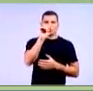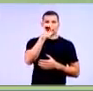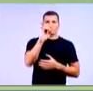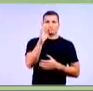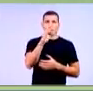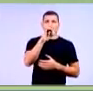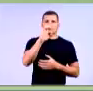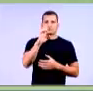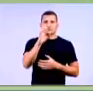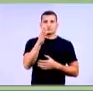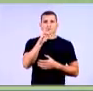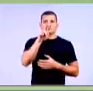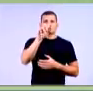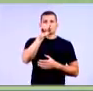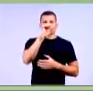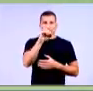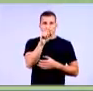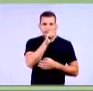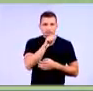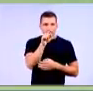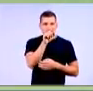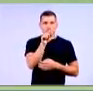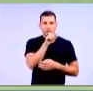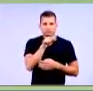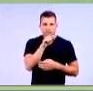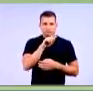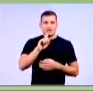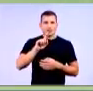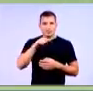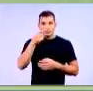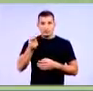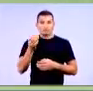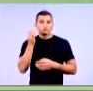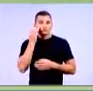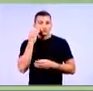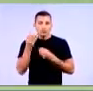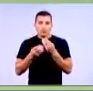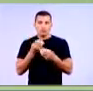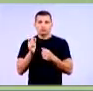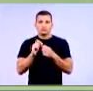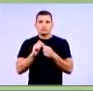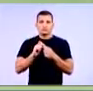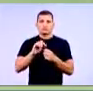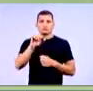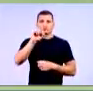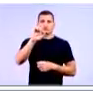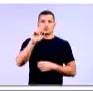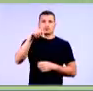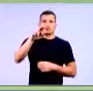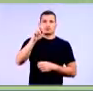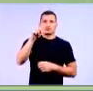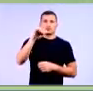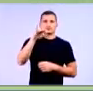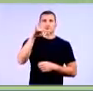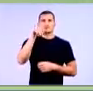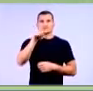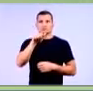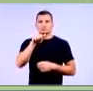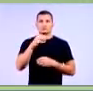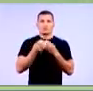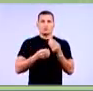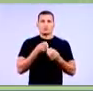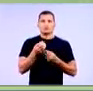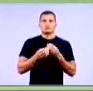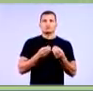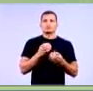como essas funcionalidades serão realizadas. Então, por isso que vem o diagrama de sequência. E como é que